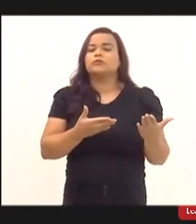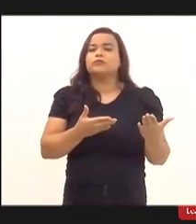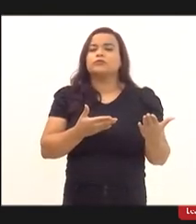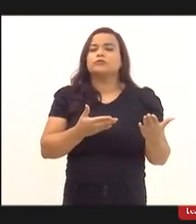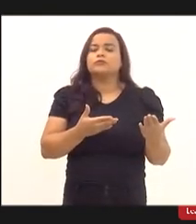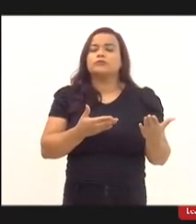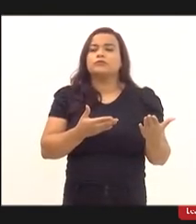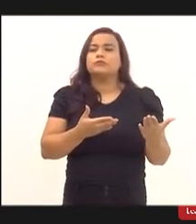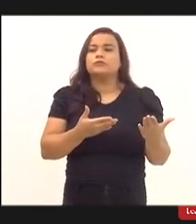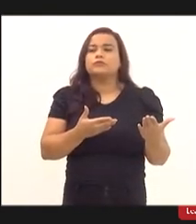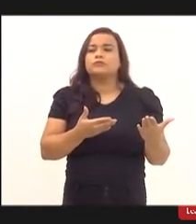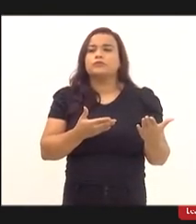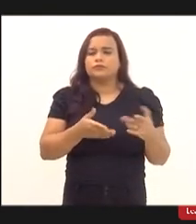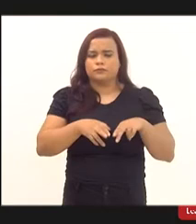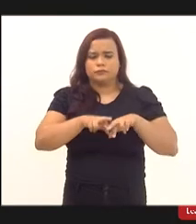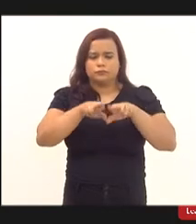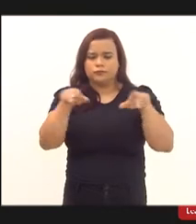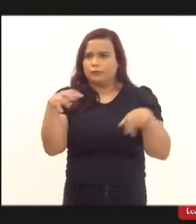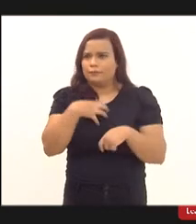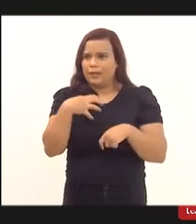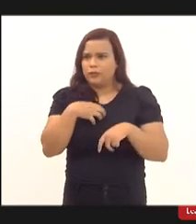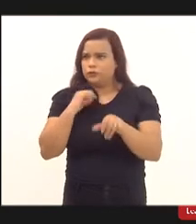seus veículos